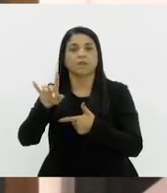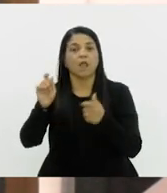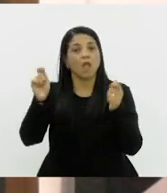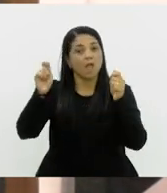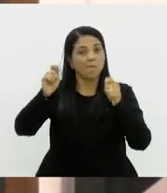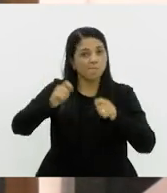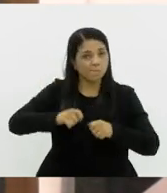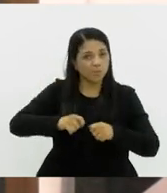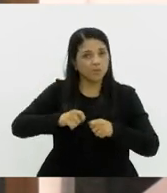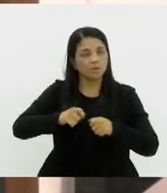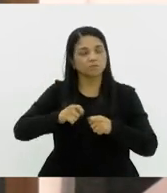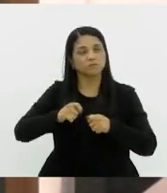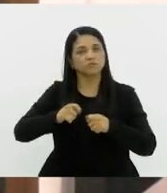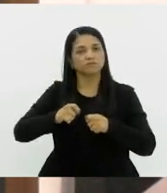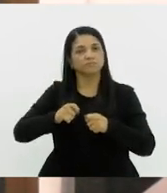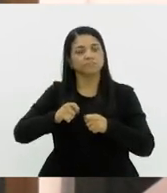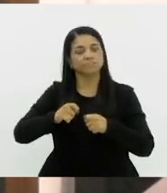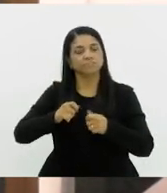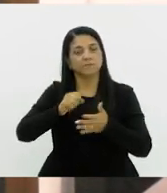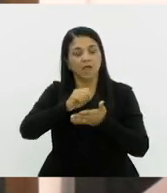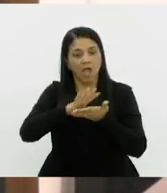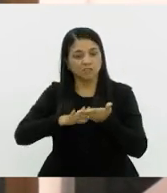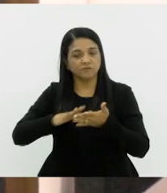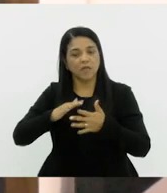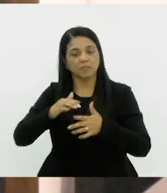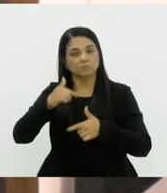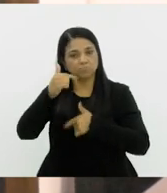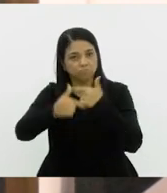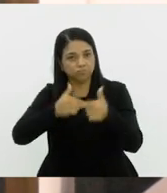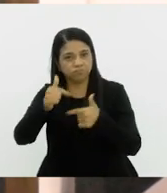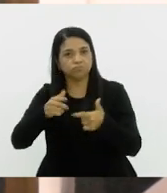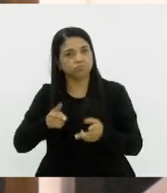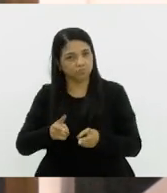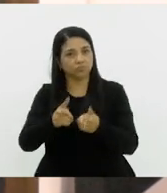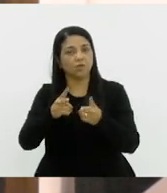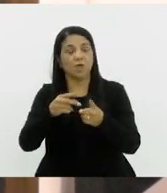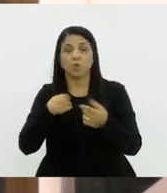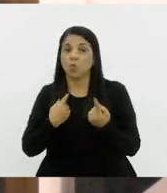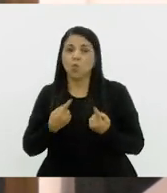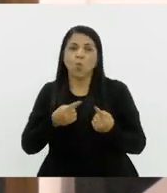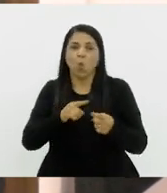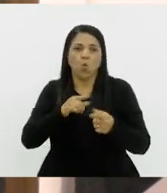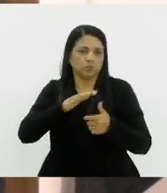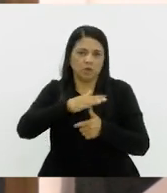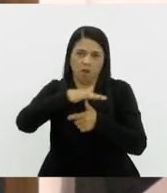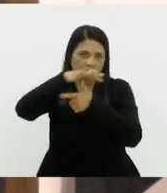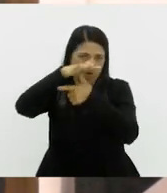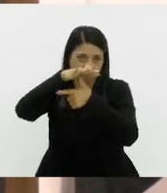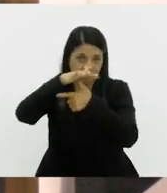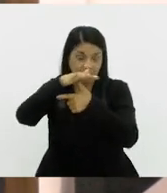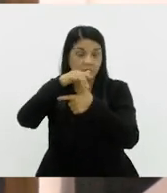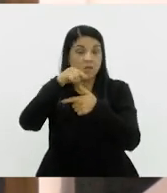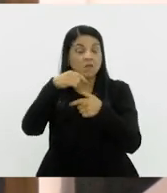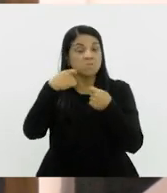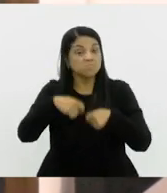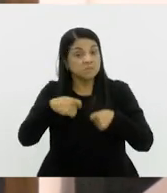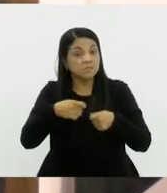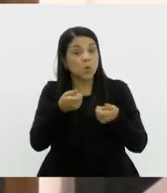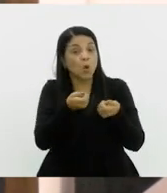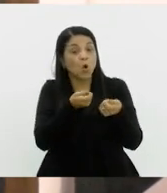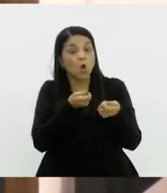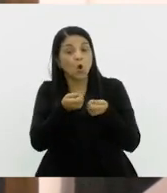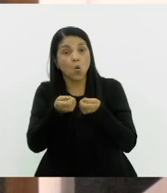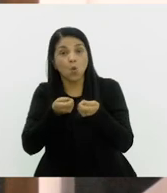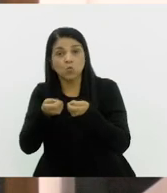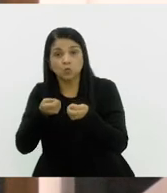podemos avançar nessa atividade. Eu não sou contra a atividade, desde que ela tenha controle, como